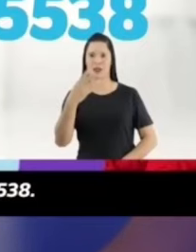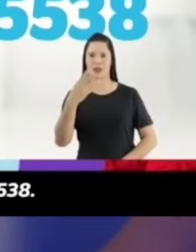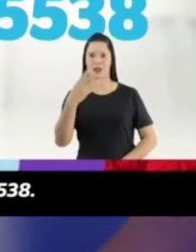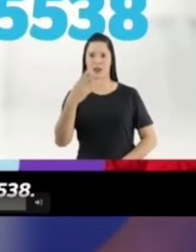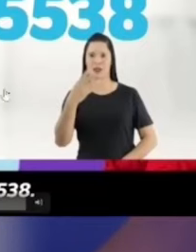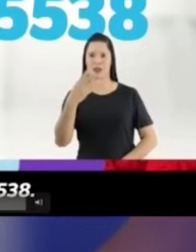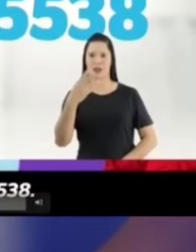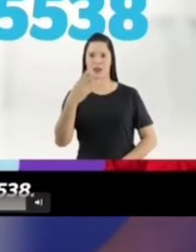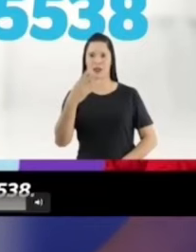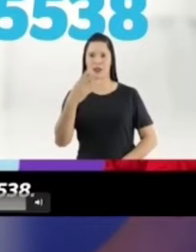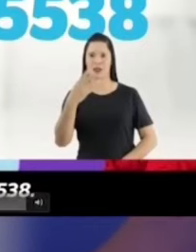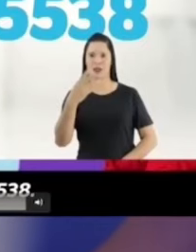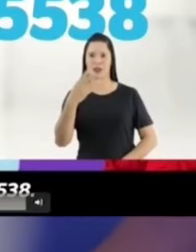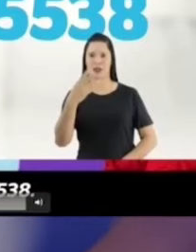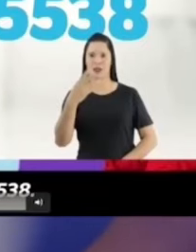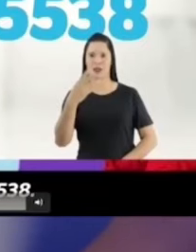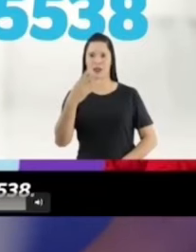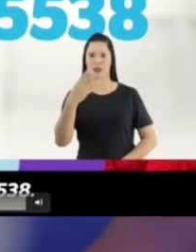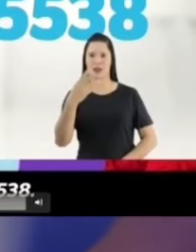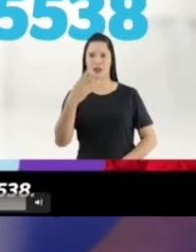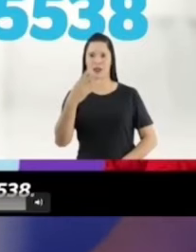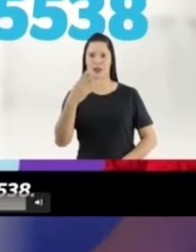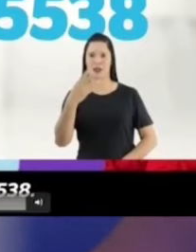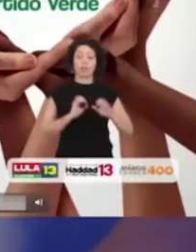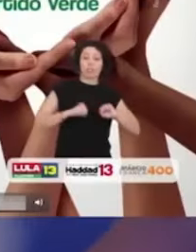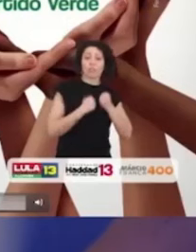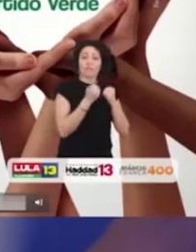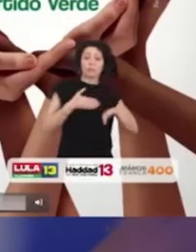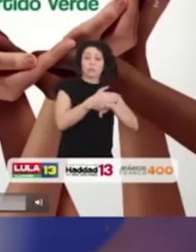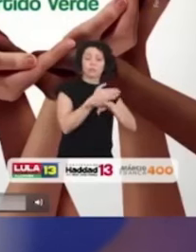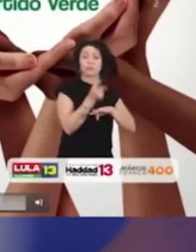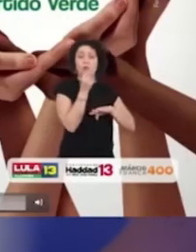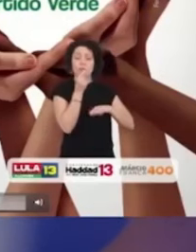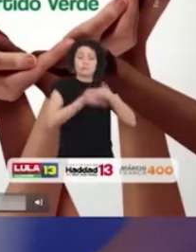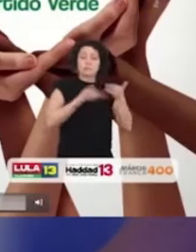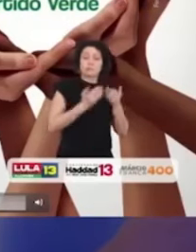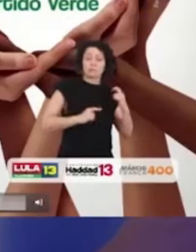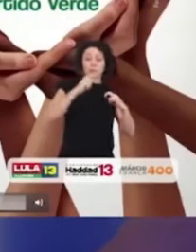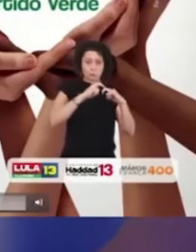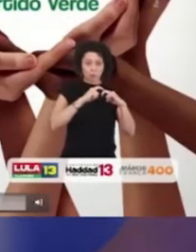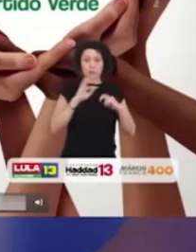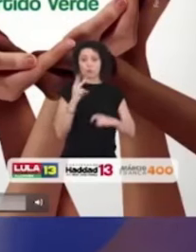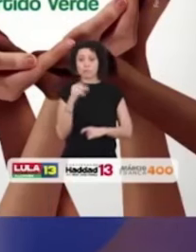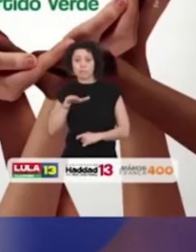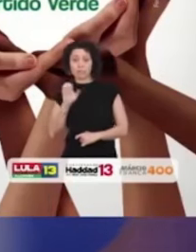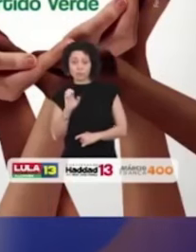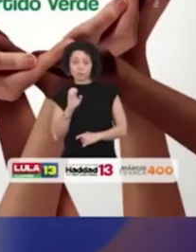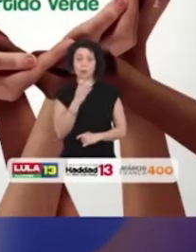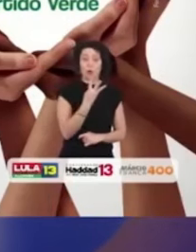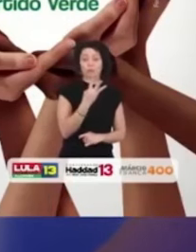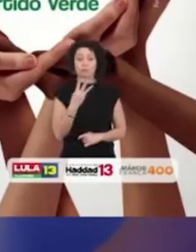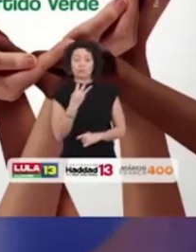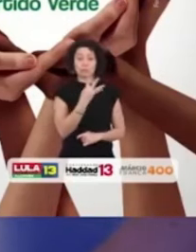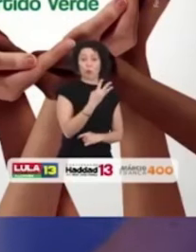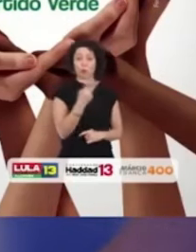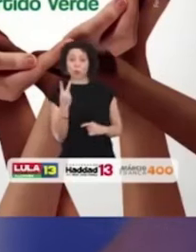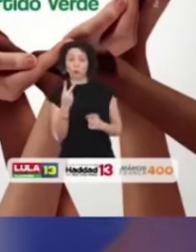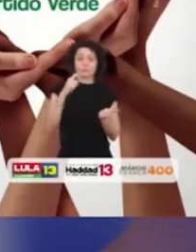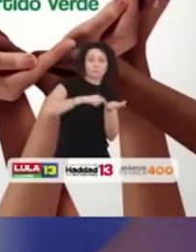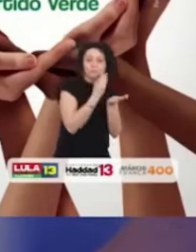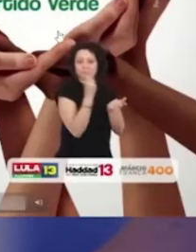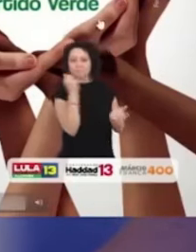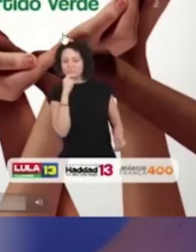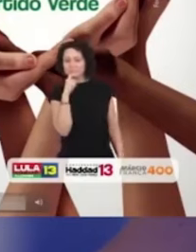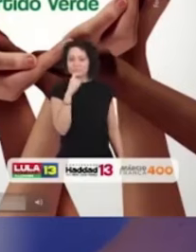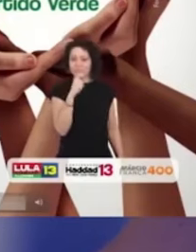coisa bonita, coisa bem do Brasil mesmo, né? Acesso a cannabis medicinal. Sou Raul Tami. Vote Tami 4342